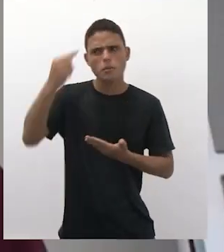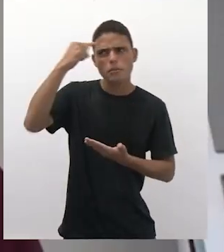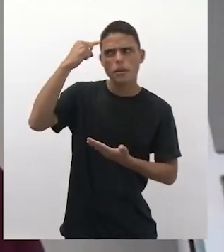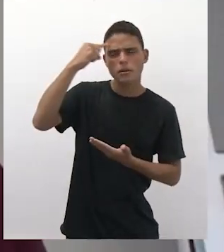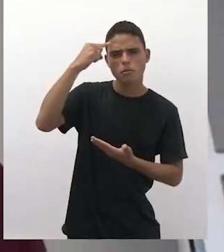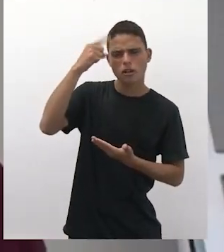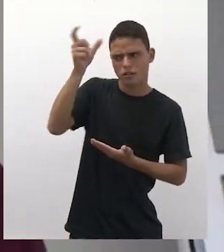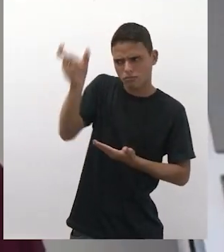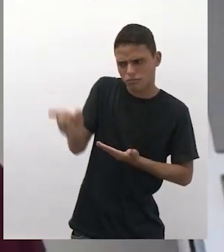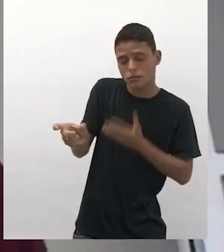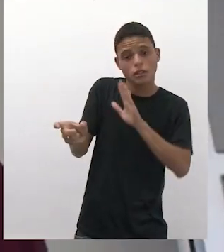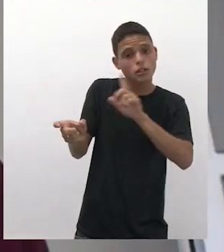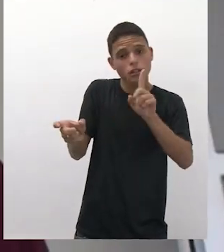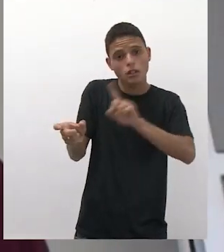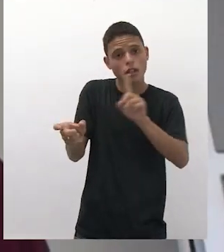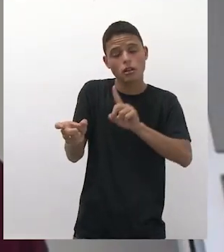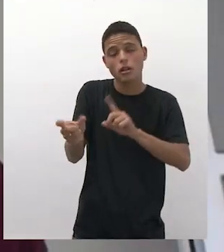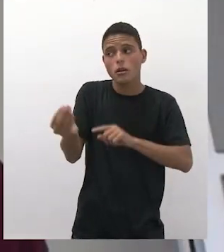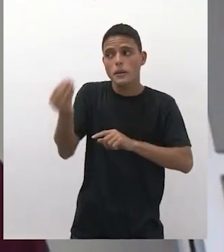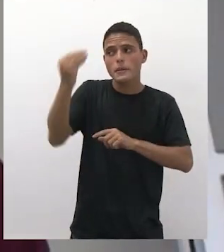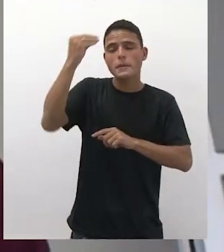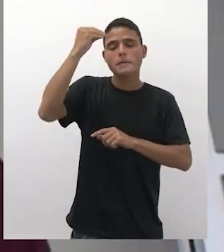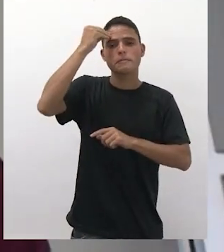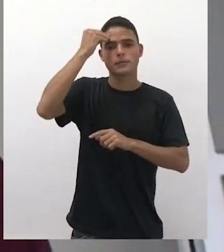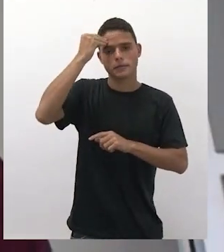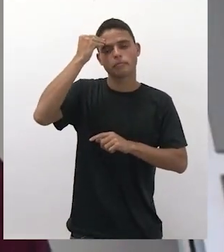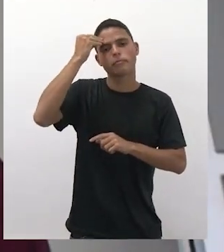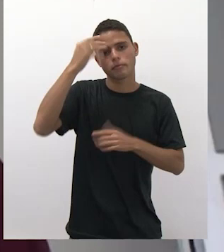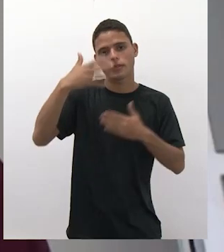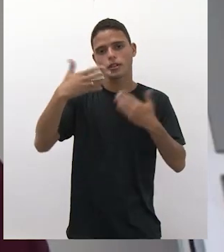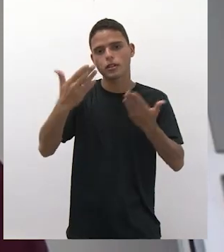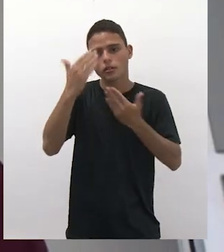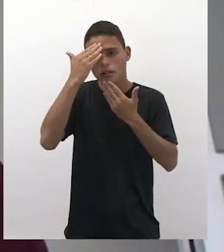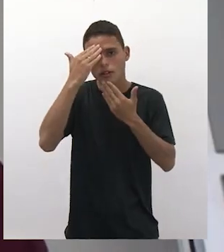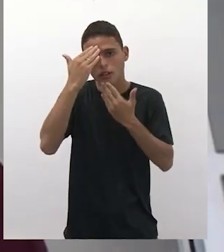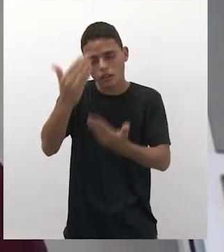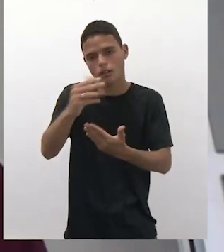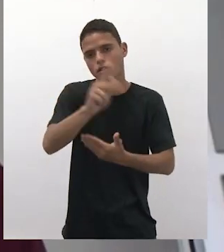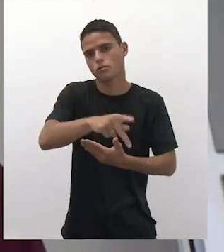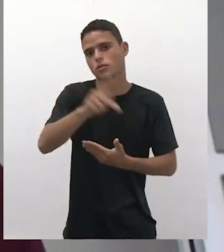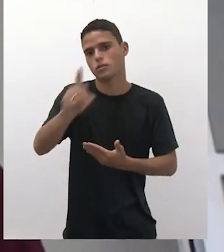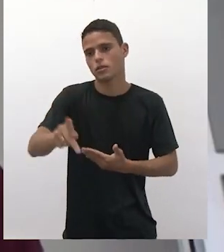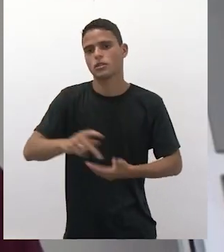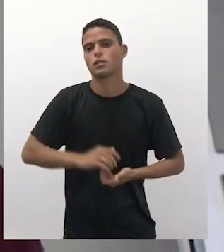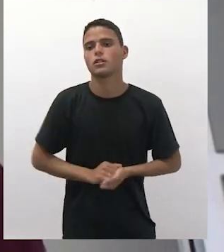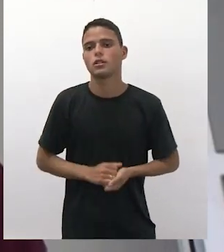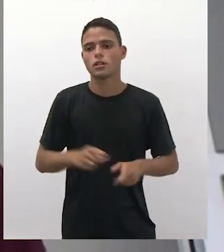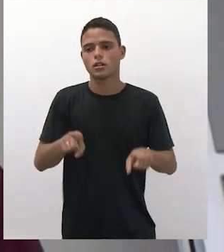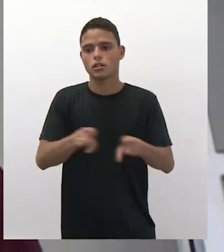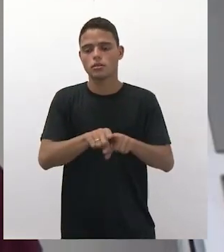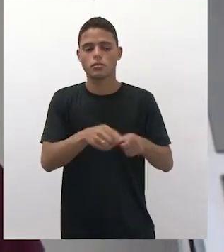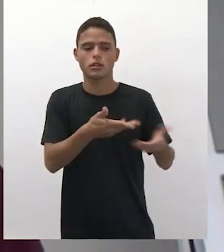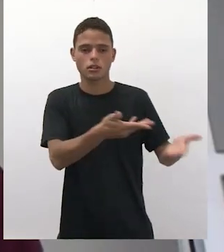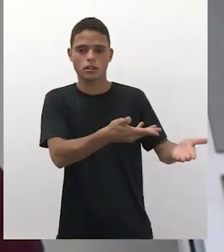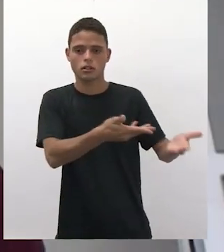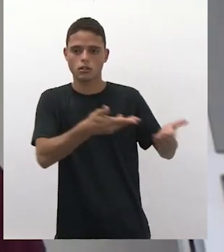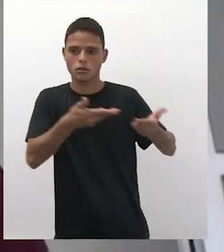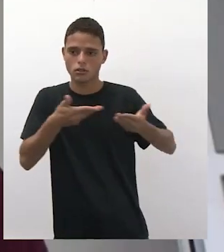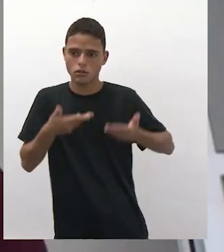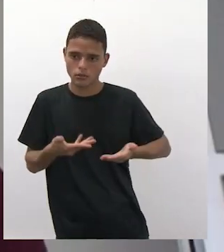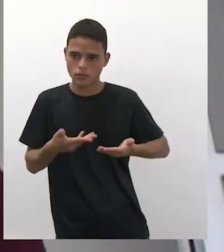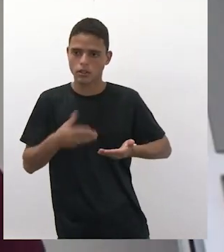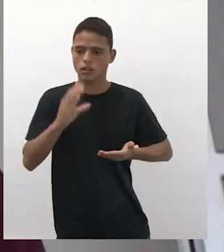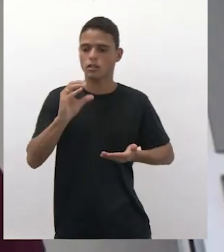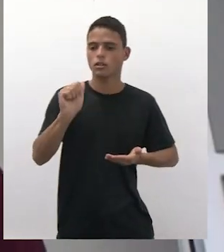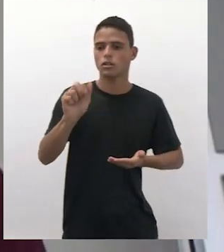expressão dessas memórias, né? Então, eu agradeço muito novamente a professora Edivane e passo a palavra para o Carlos, que